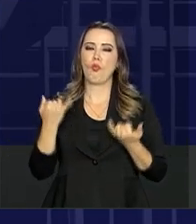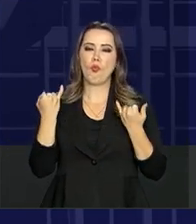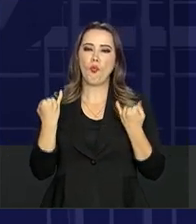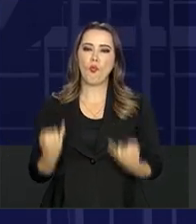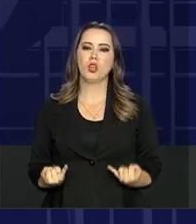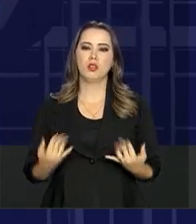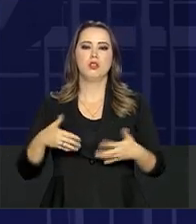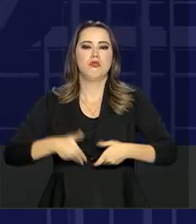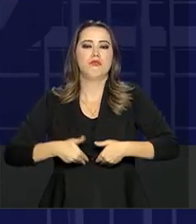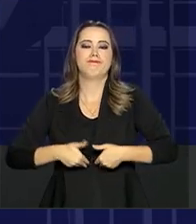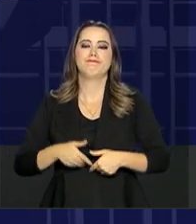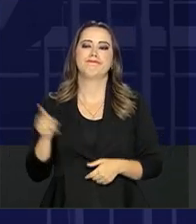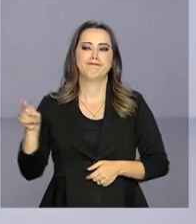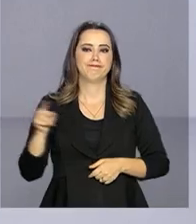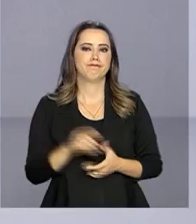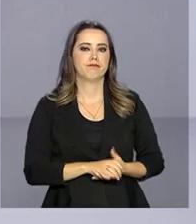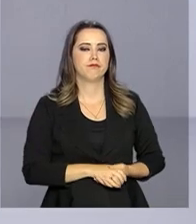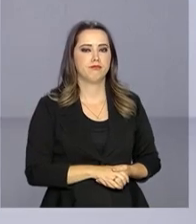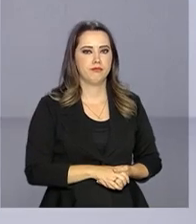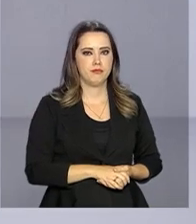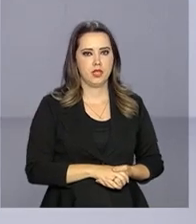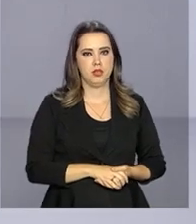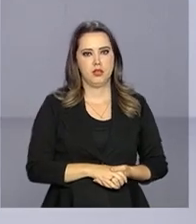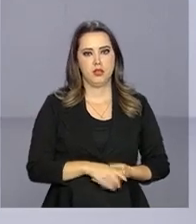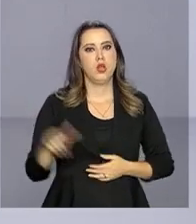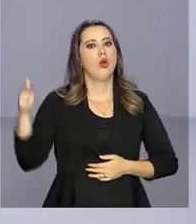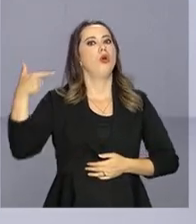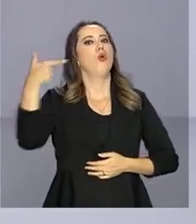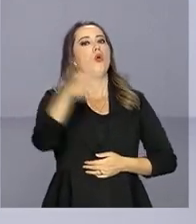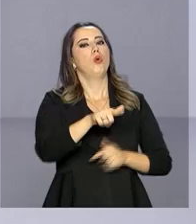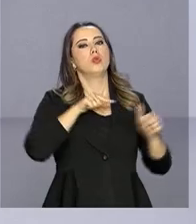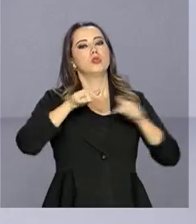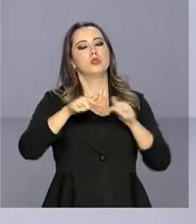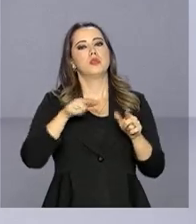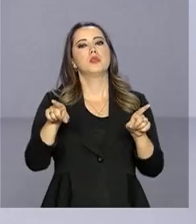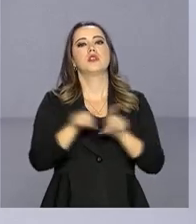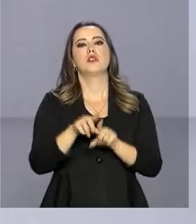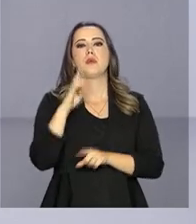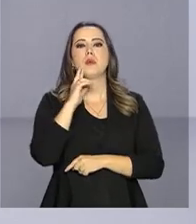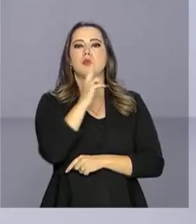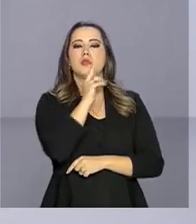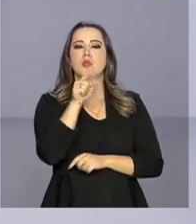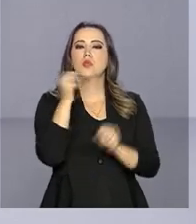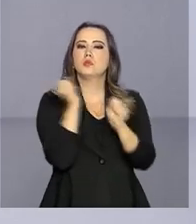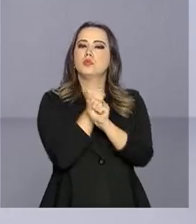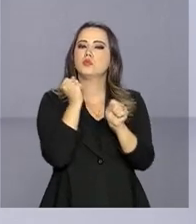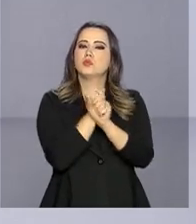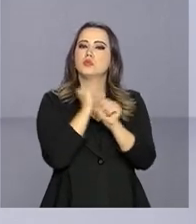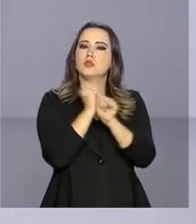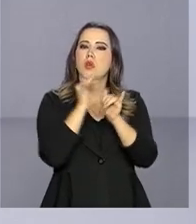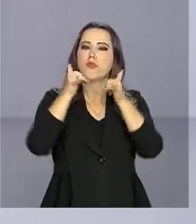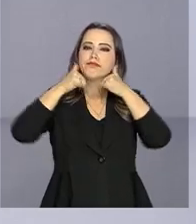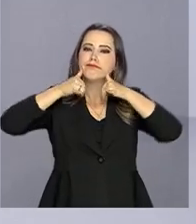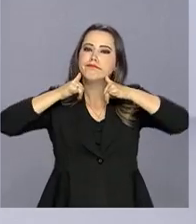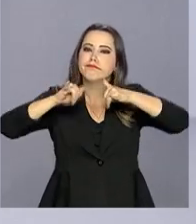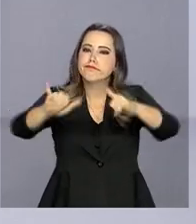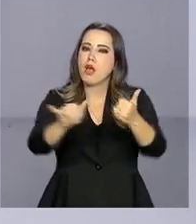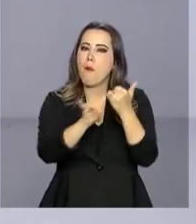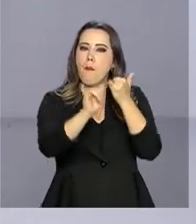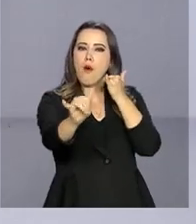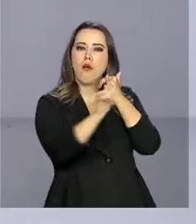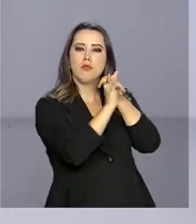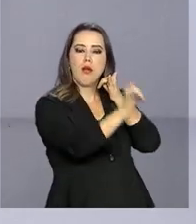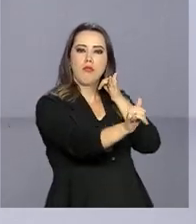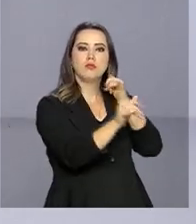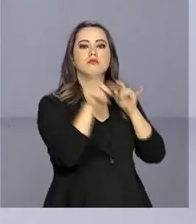pela qual eles estão passando. E uma outra ação que também envolve Roraima é a construção do chamado Linhão,